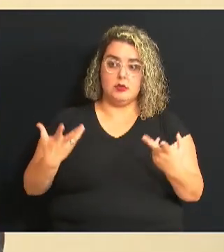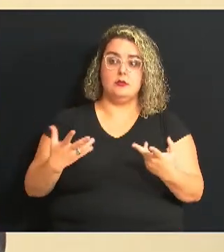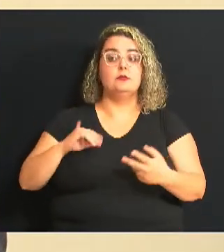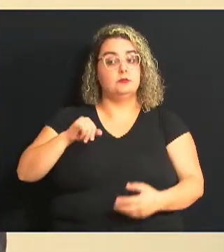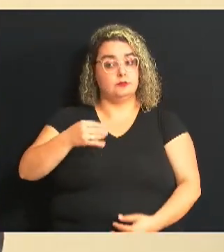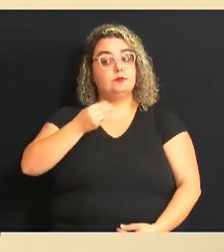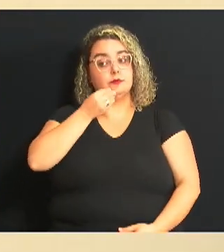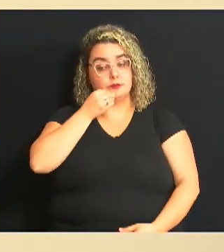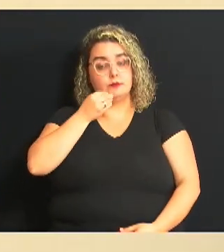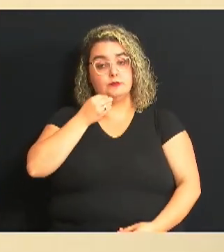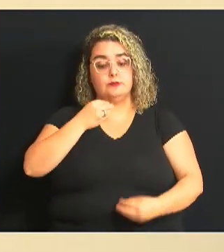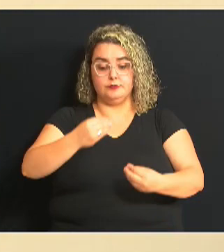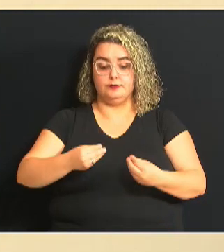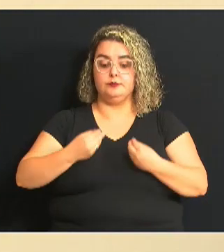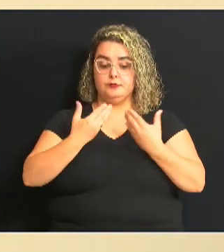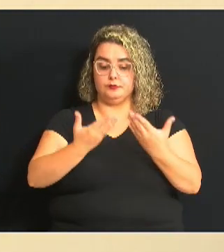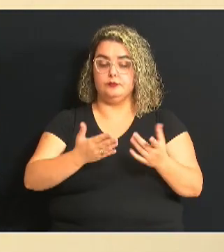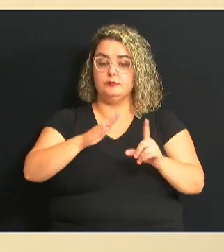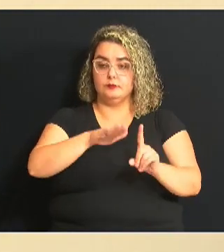oportunidade de eu